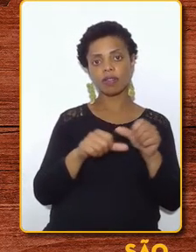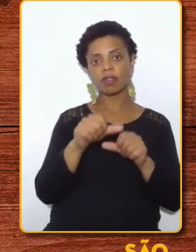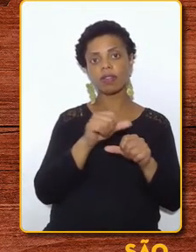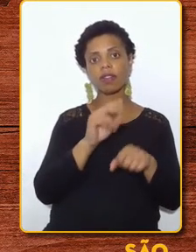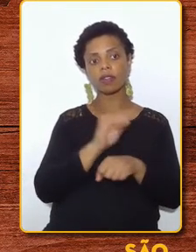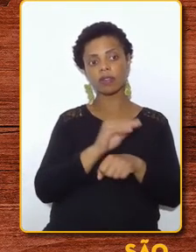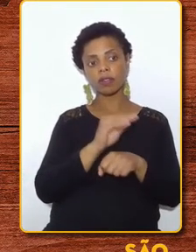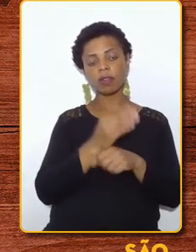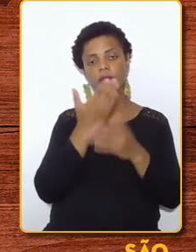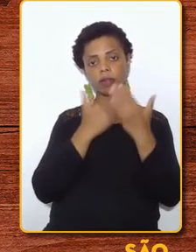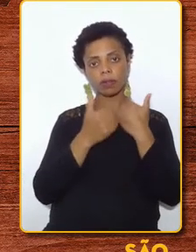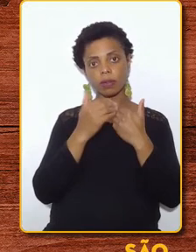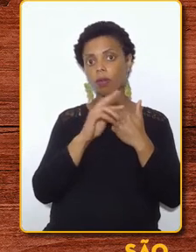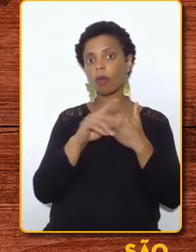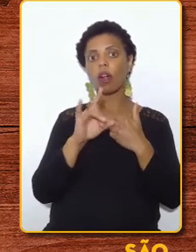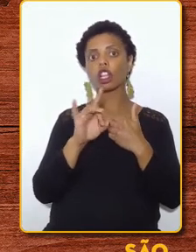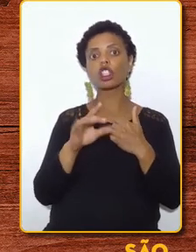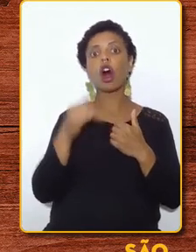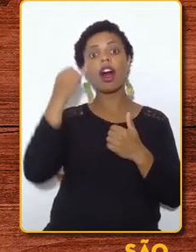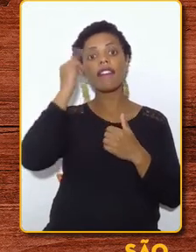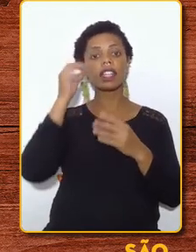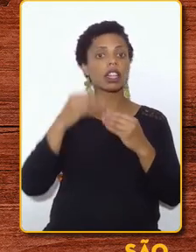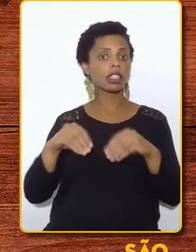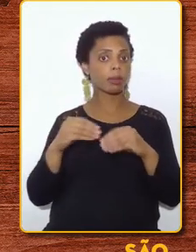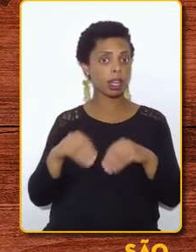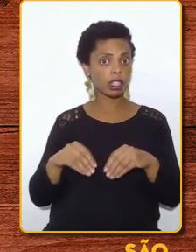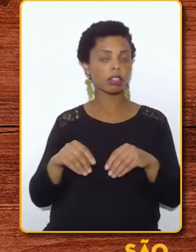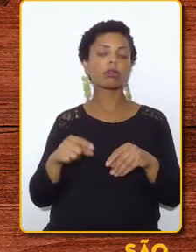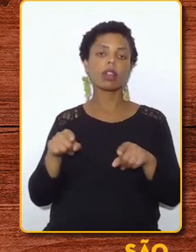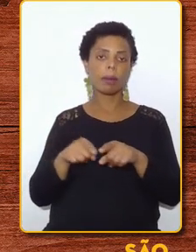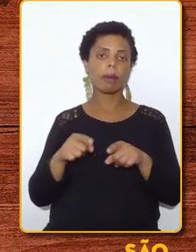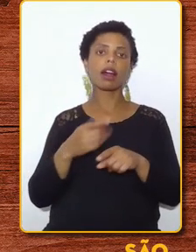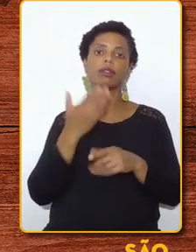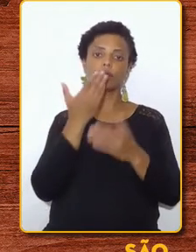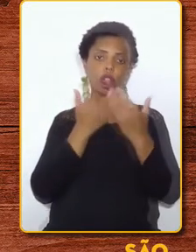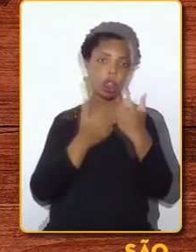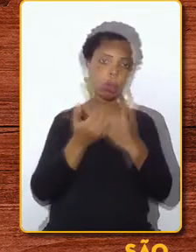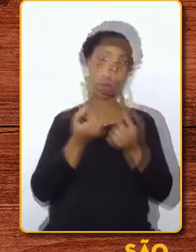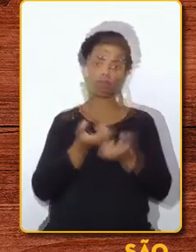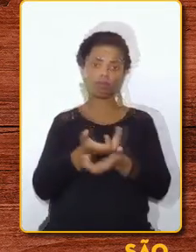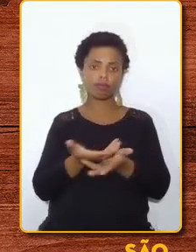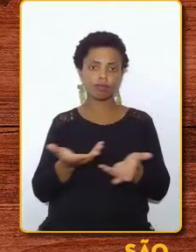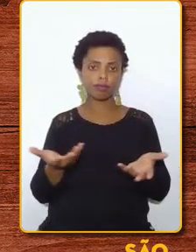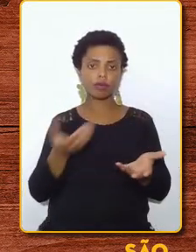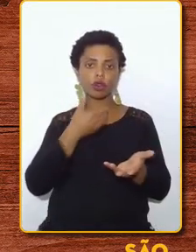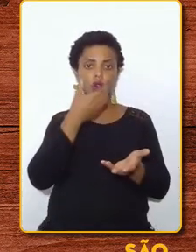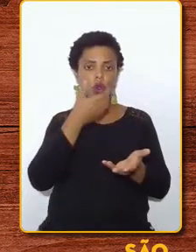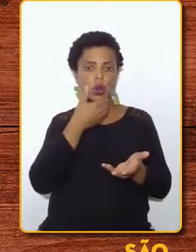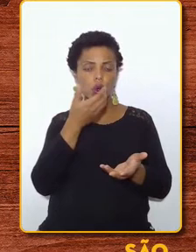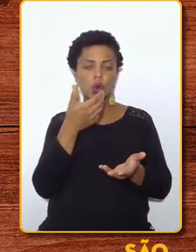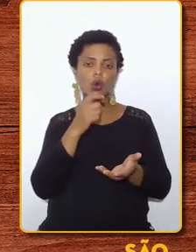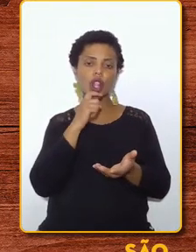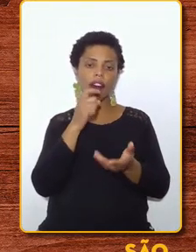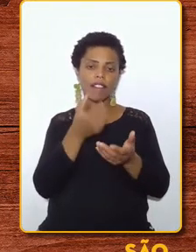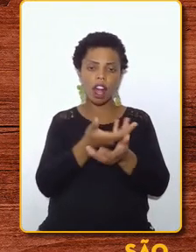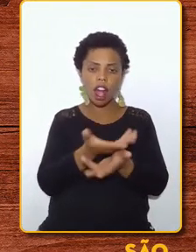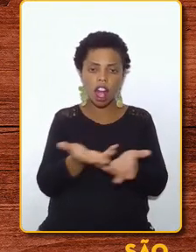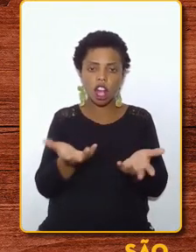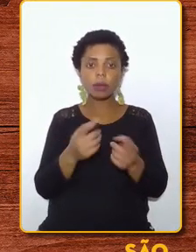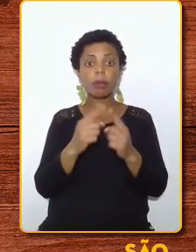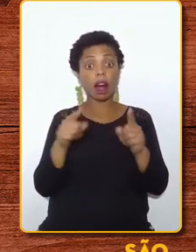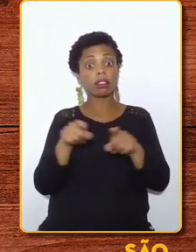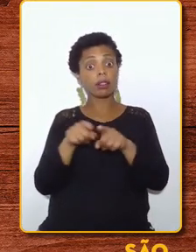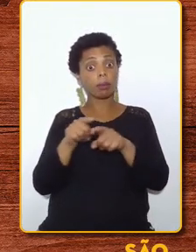programa de combate a desperdício de frutas, verduras e hortaliças, né? Como um programa de